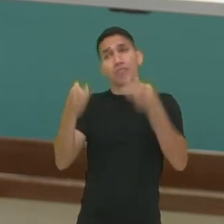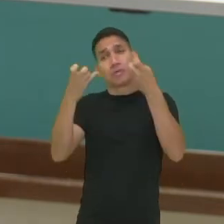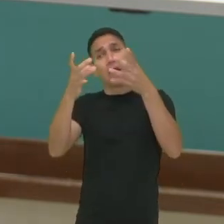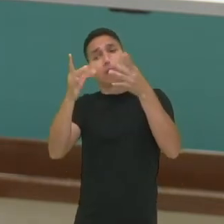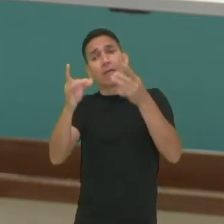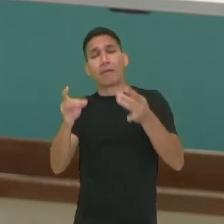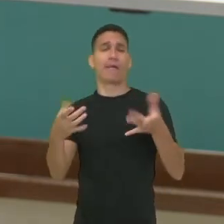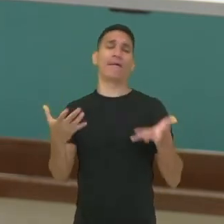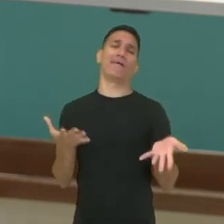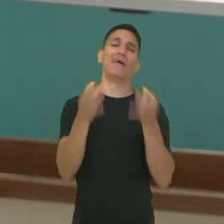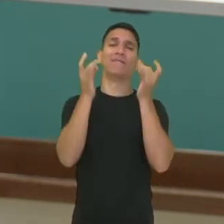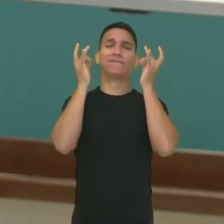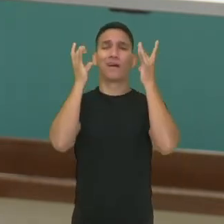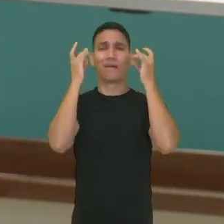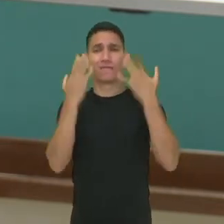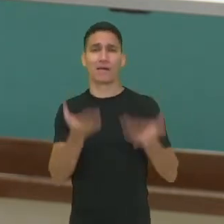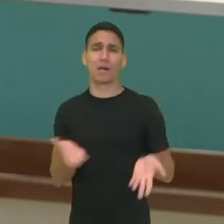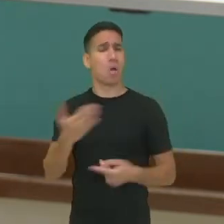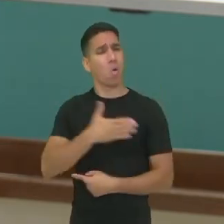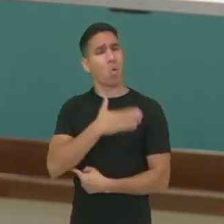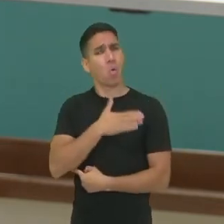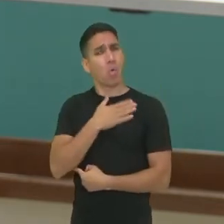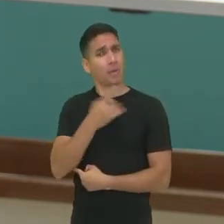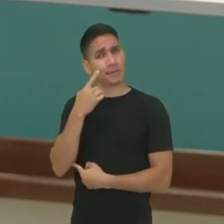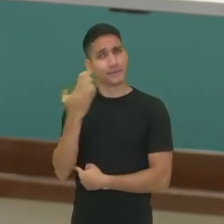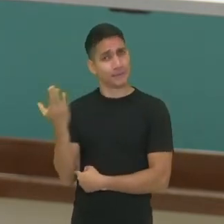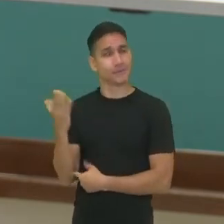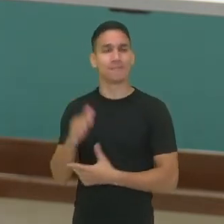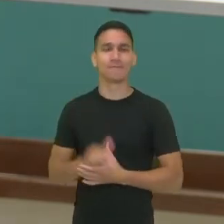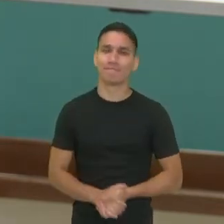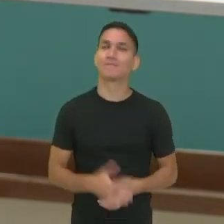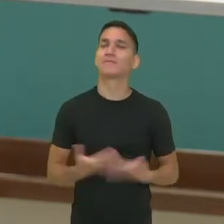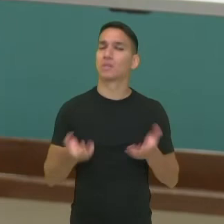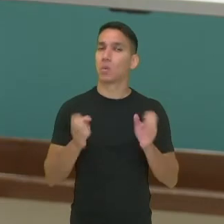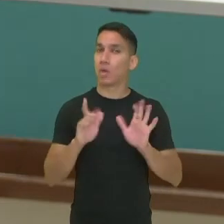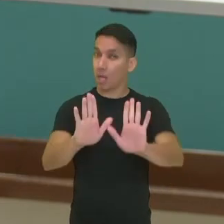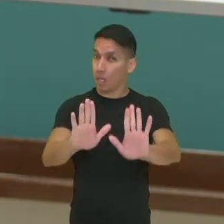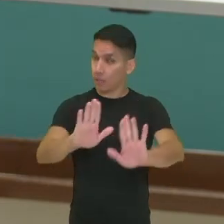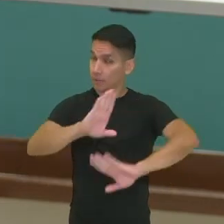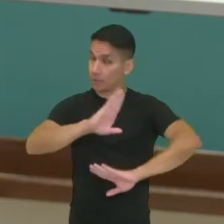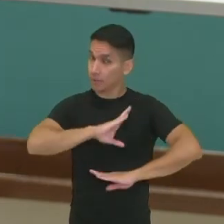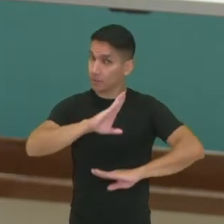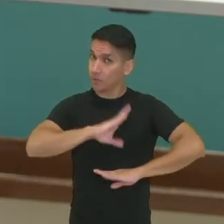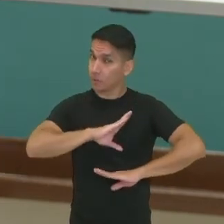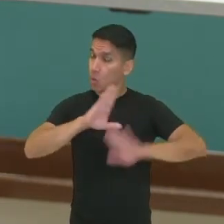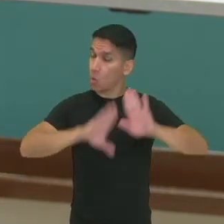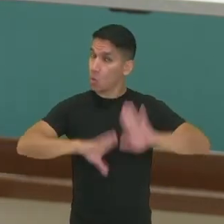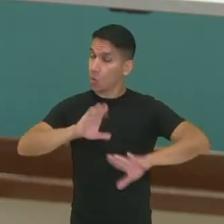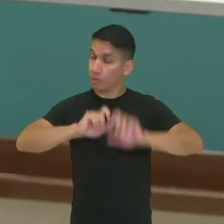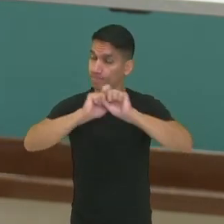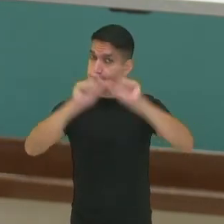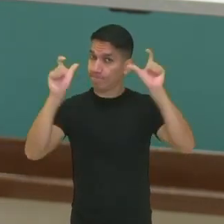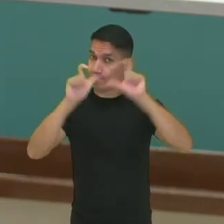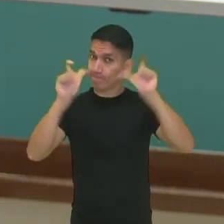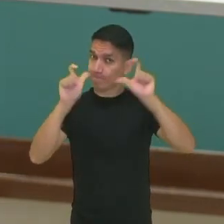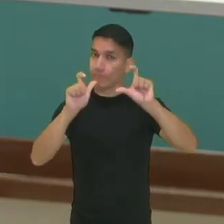agora, até gostei da ideia. Condição. Qual é a condição para que haja esse tipo